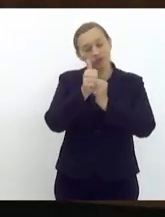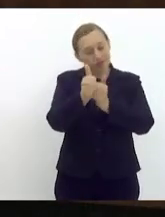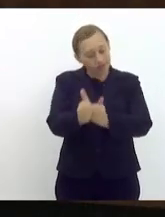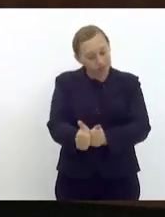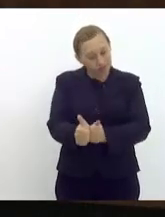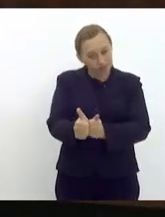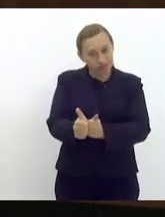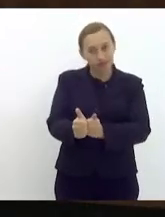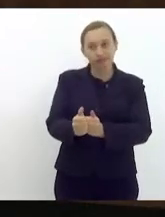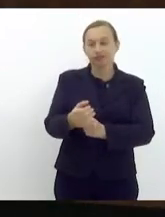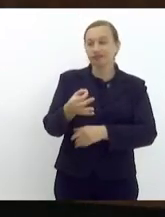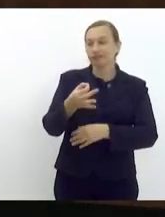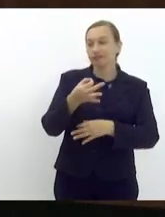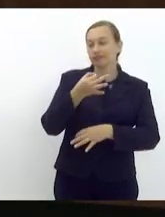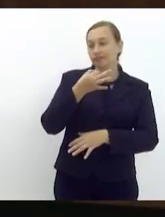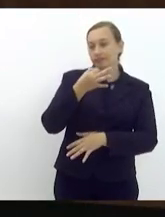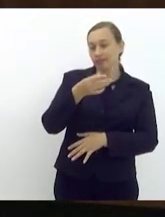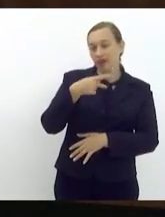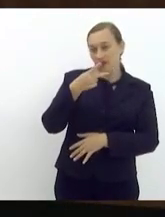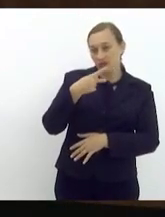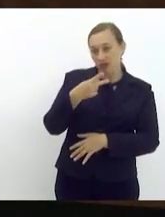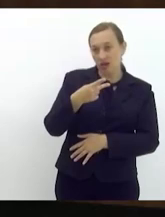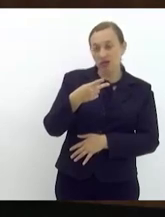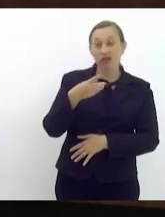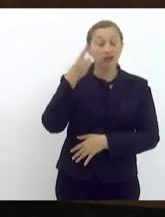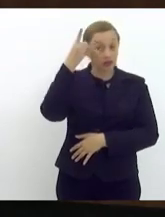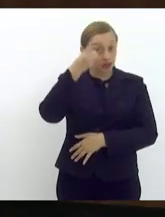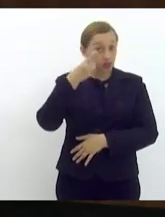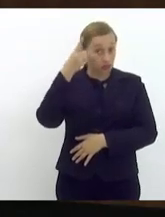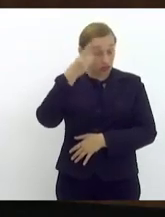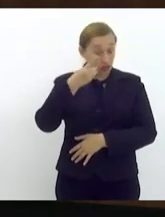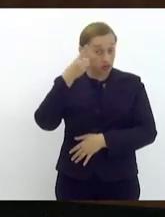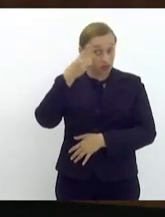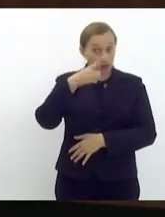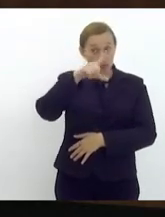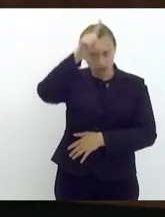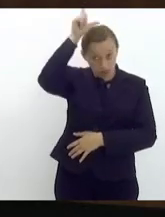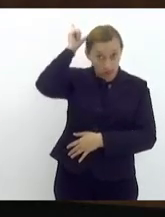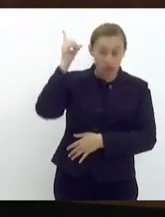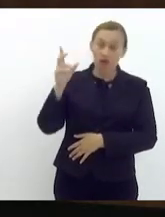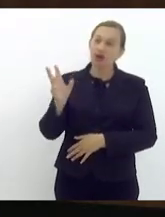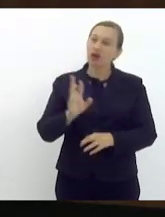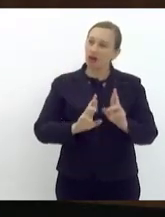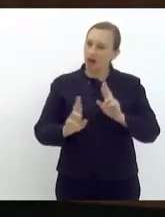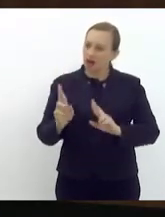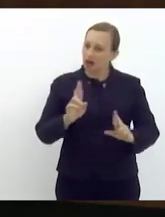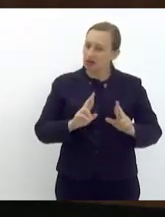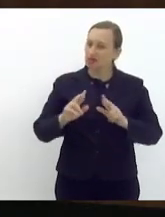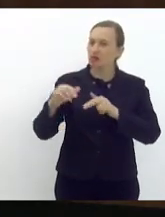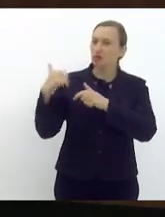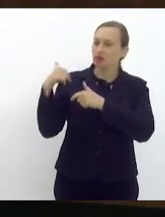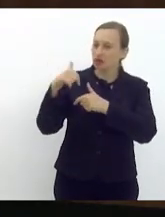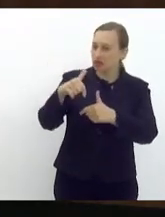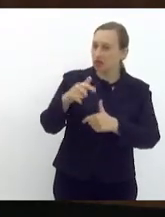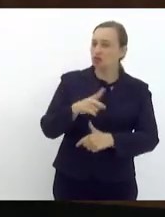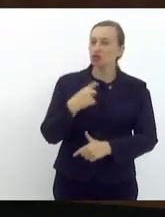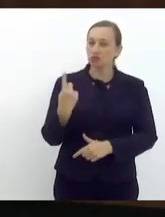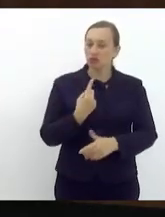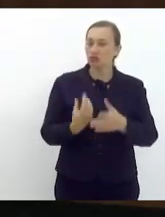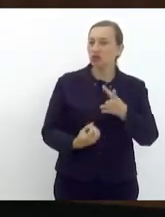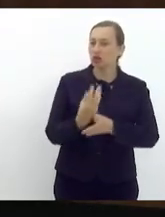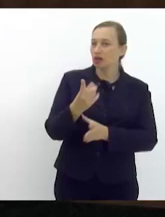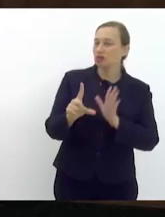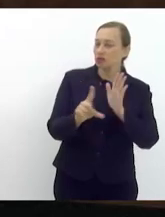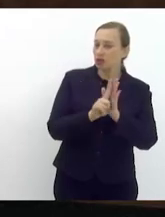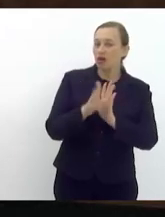o argumento do deputado Luiz Paulo em relação à posição tradicional de nós, autores da lei,